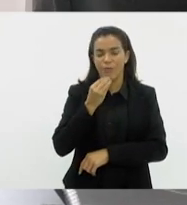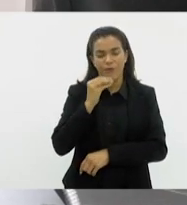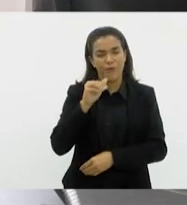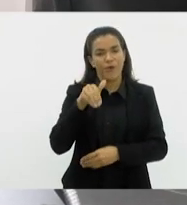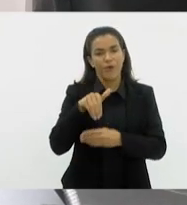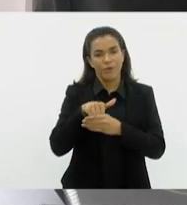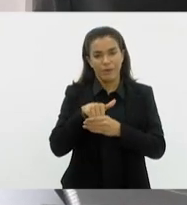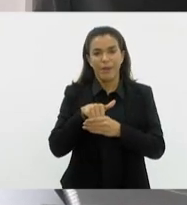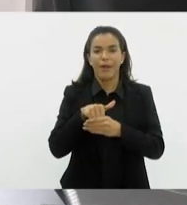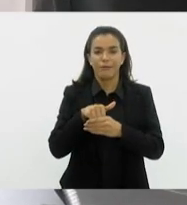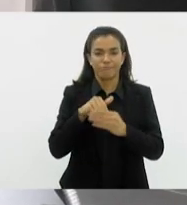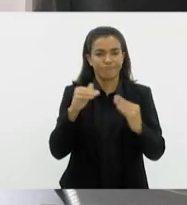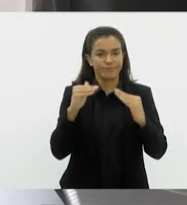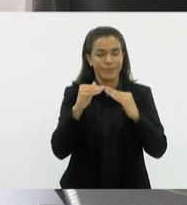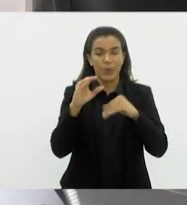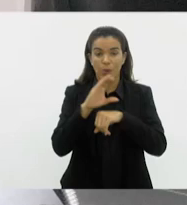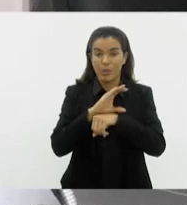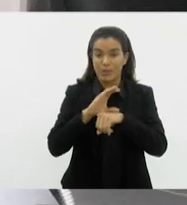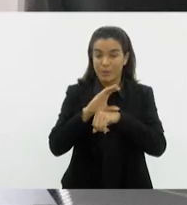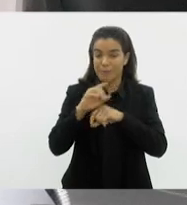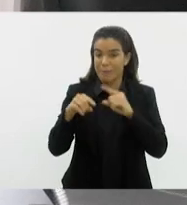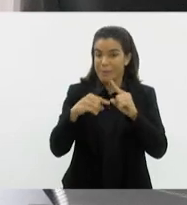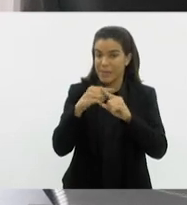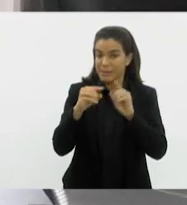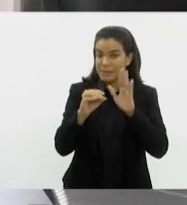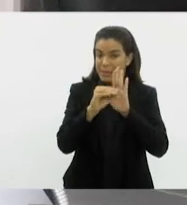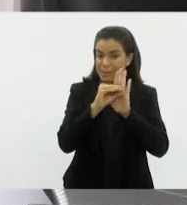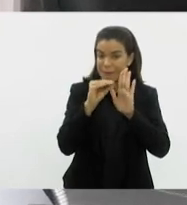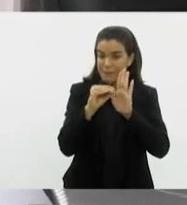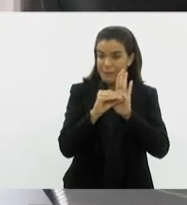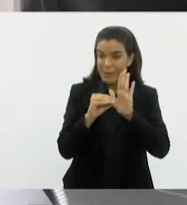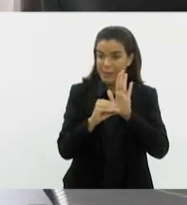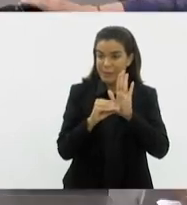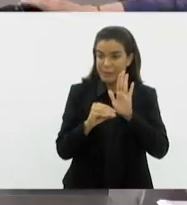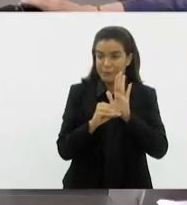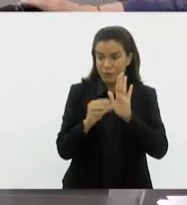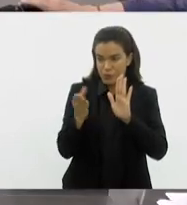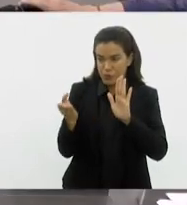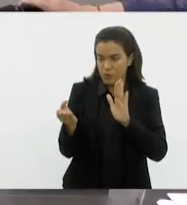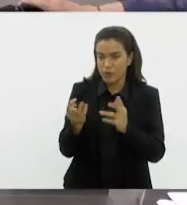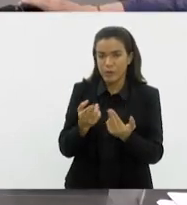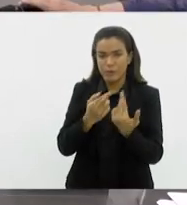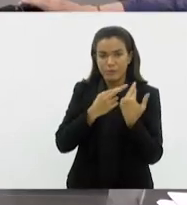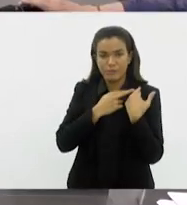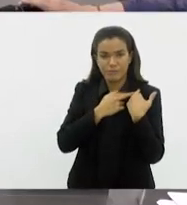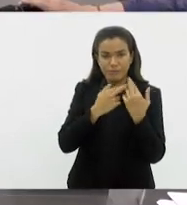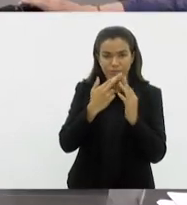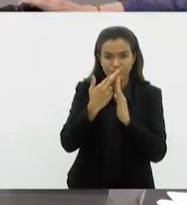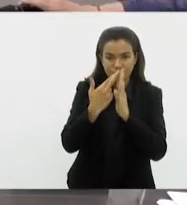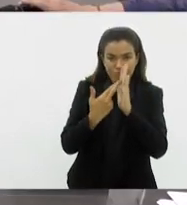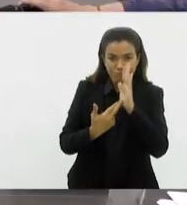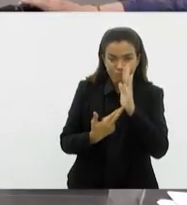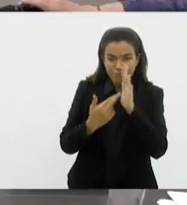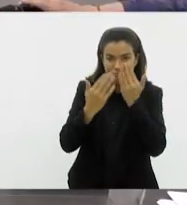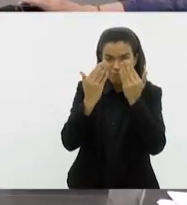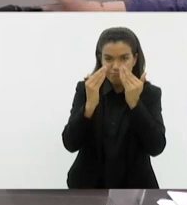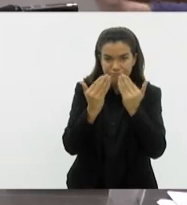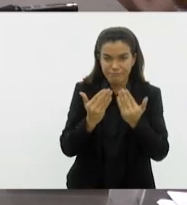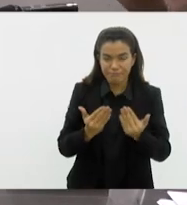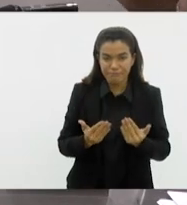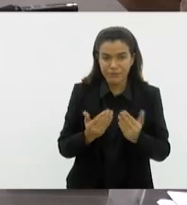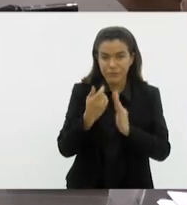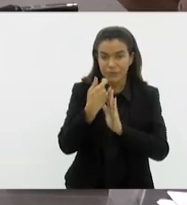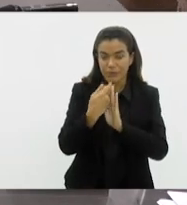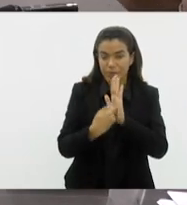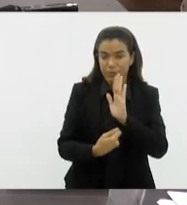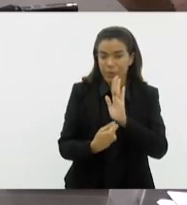emendas, mas queria fazer uma sugestão, se Vossa Excelência puder, já que é o revisor aí do texto. Em algum